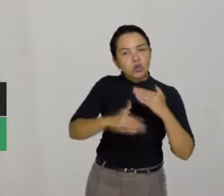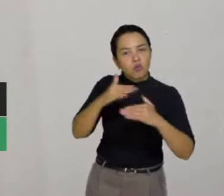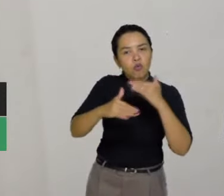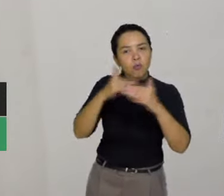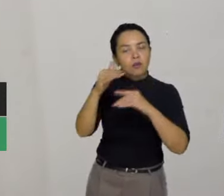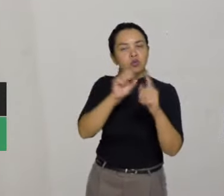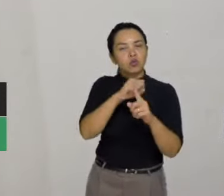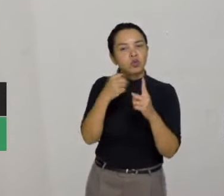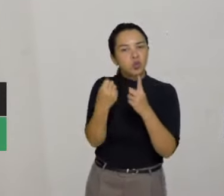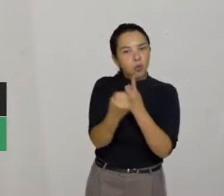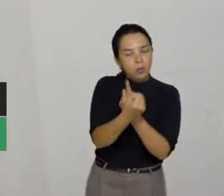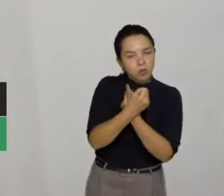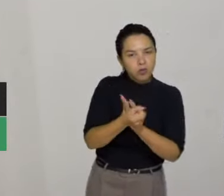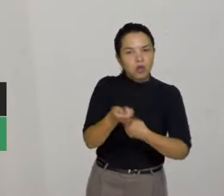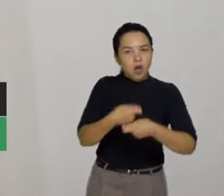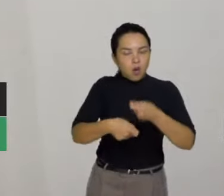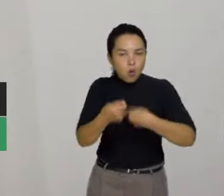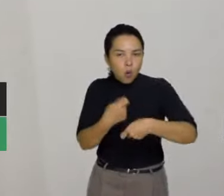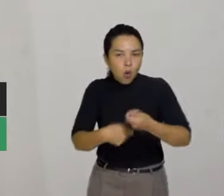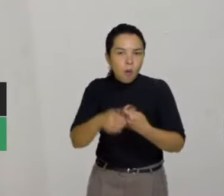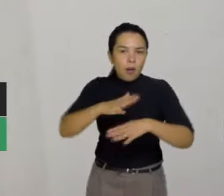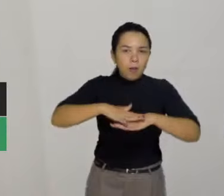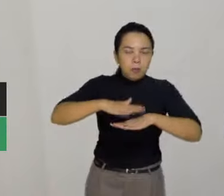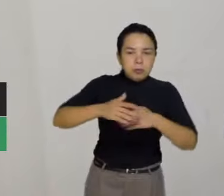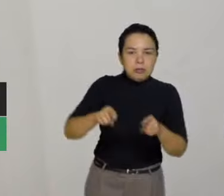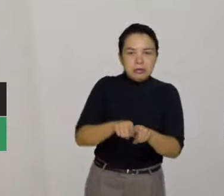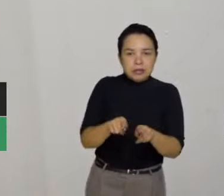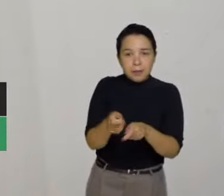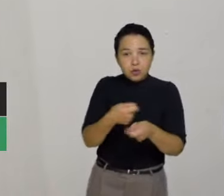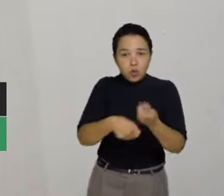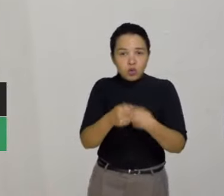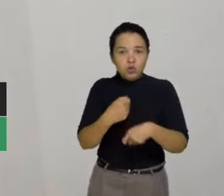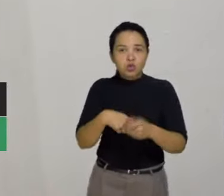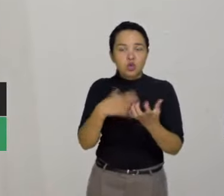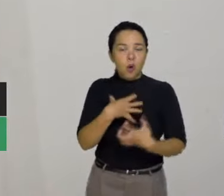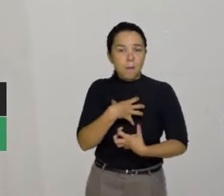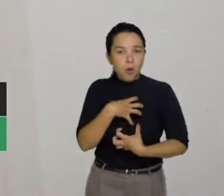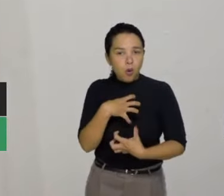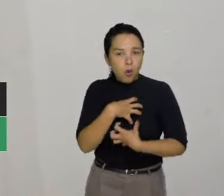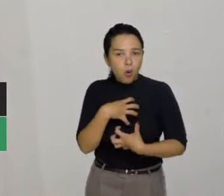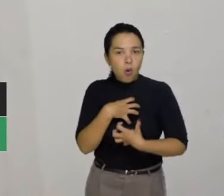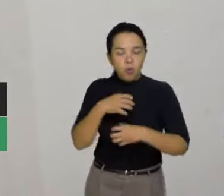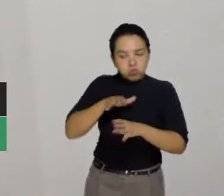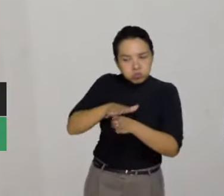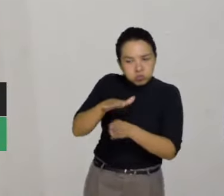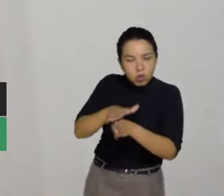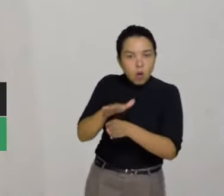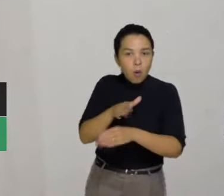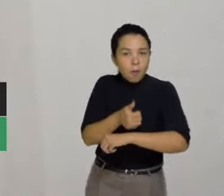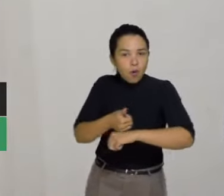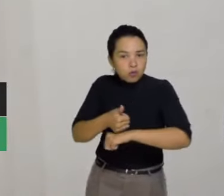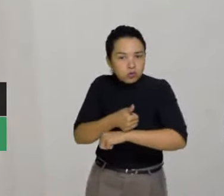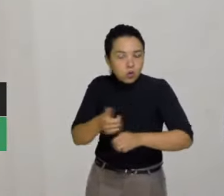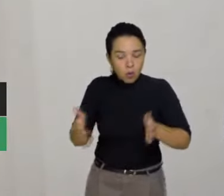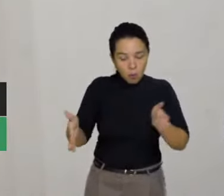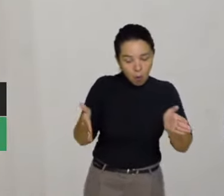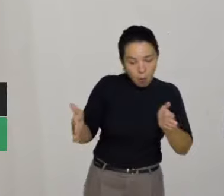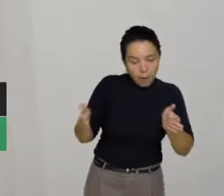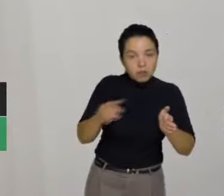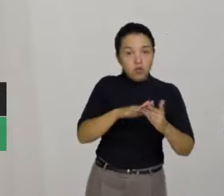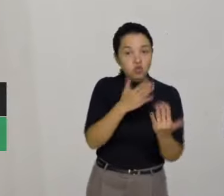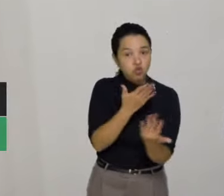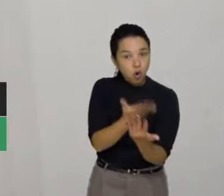socioeconômicas, socioemocionais, de uma orientação profissional no momento de transição entre a escola